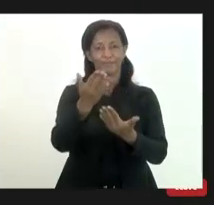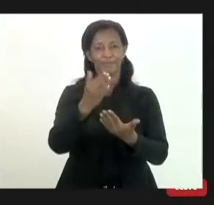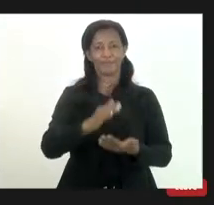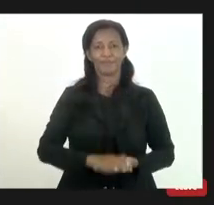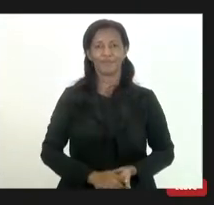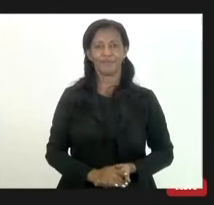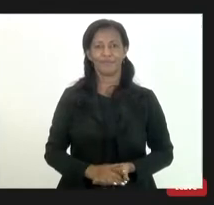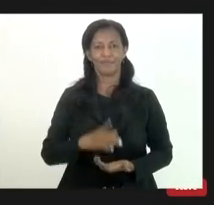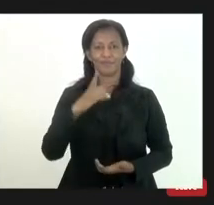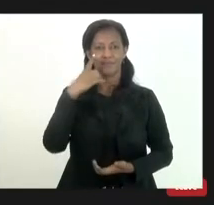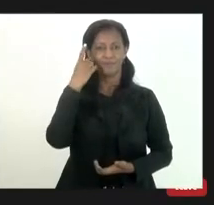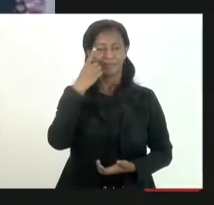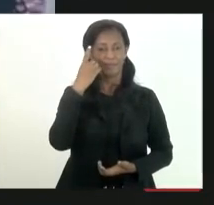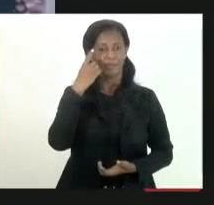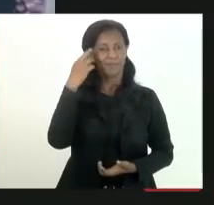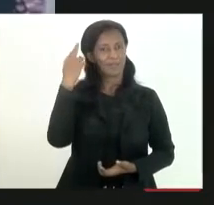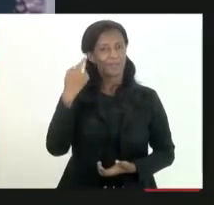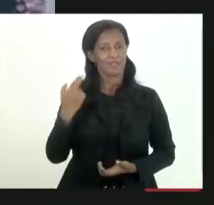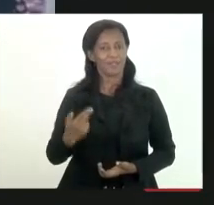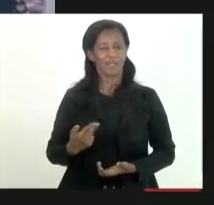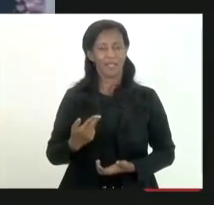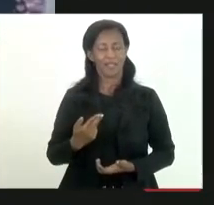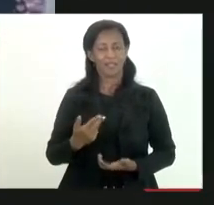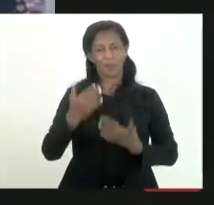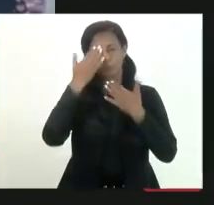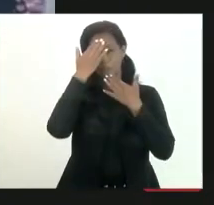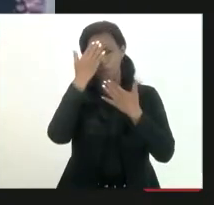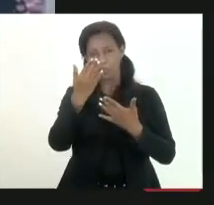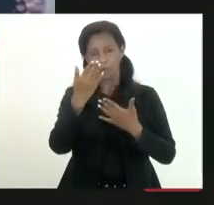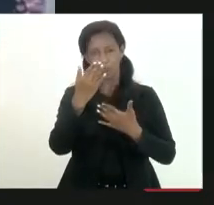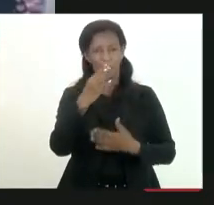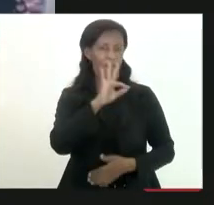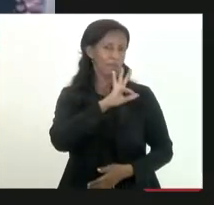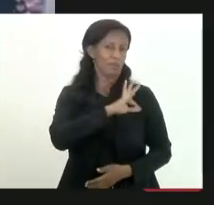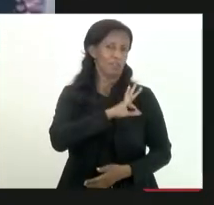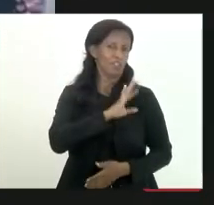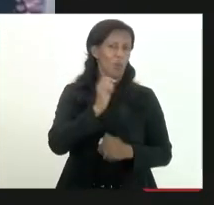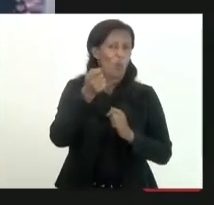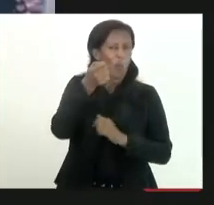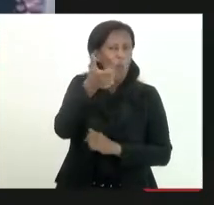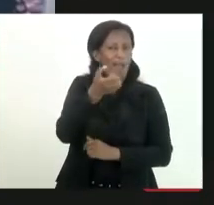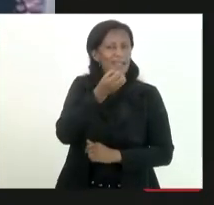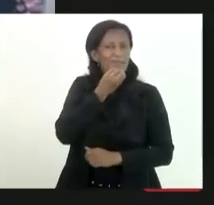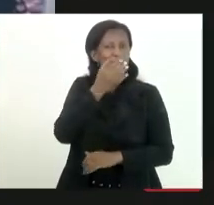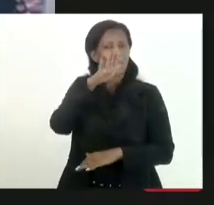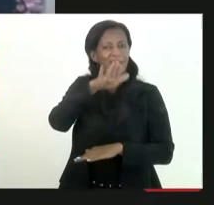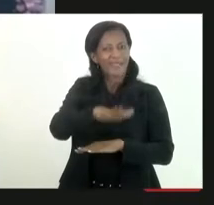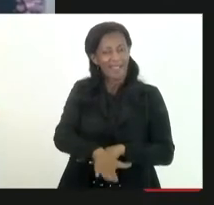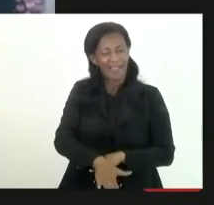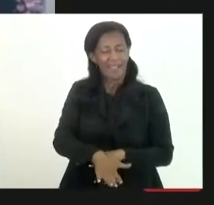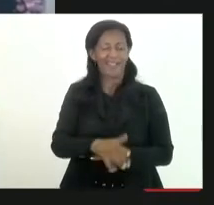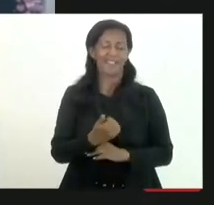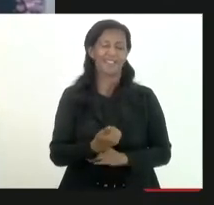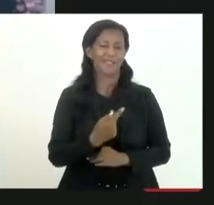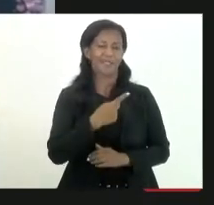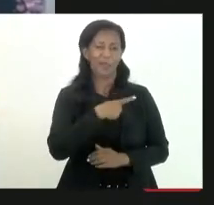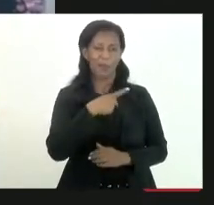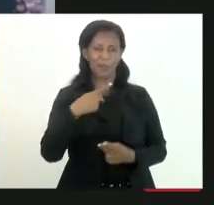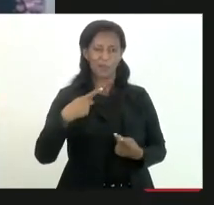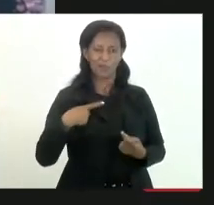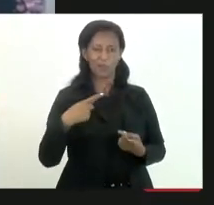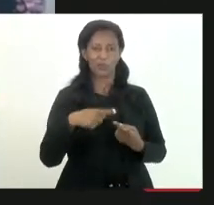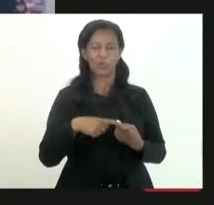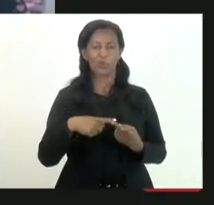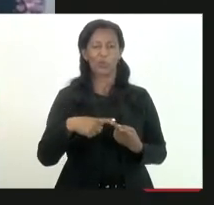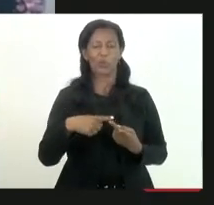deputada Marta. Dá aí já quase boa tarde ao doutor Júlio, ao pastor